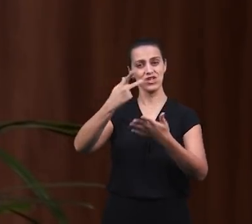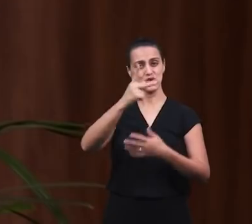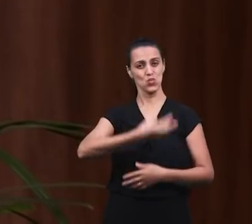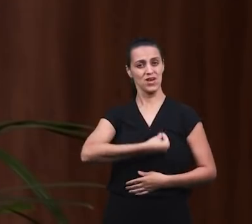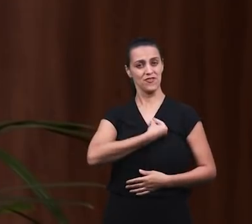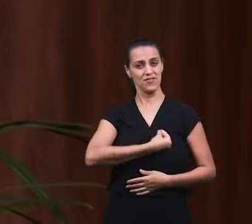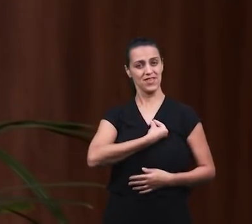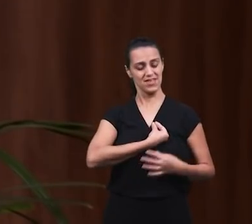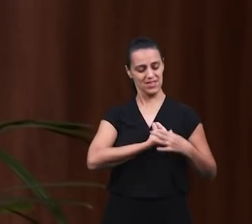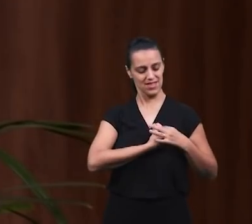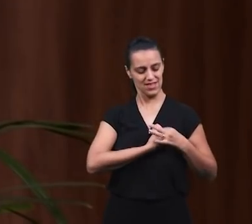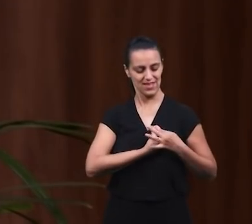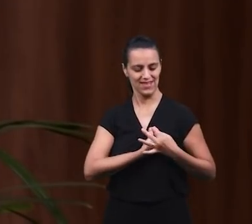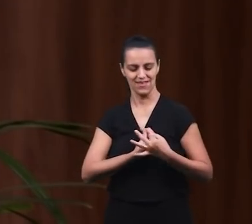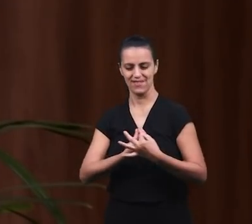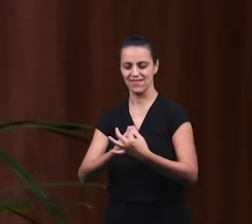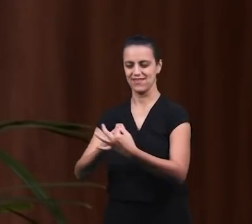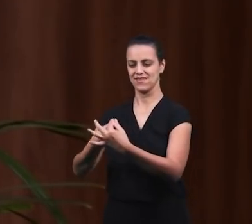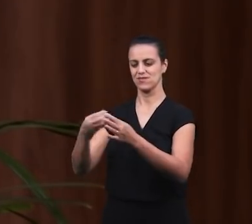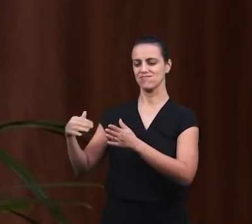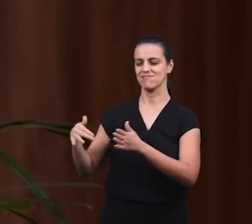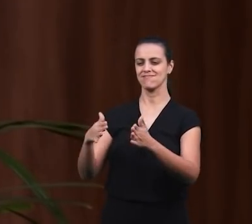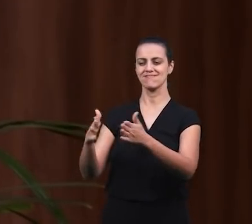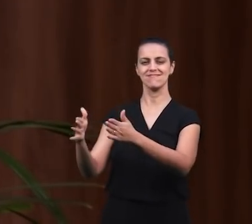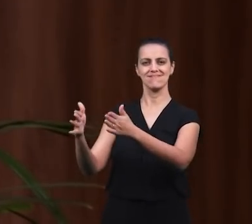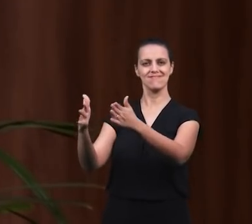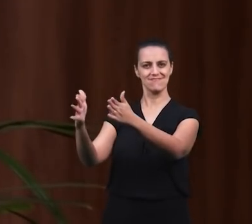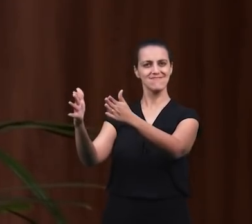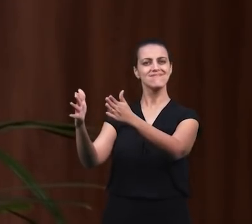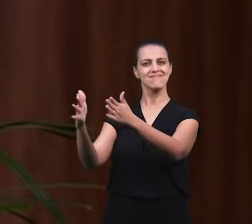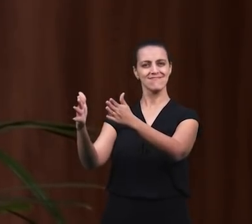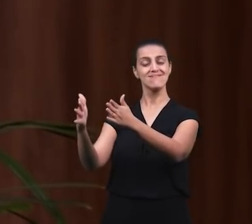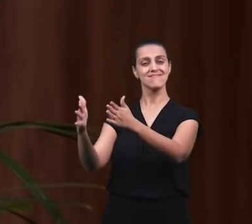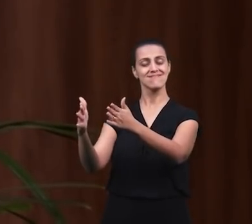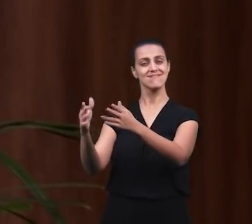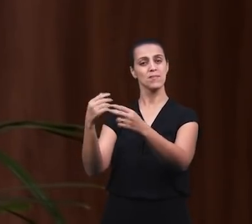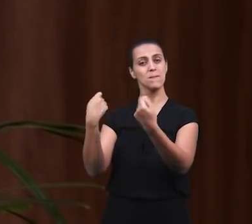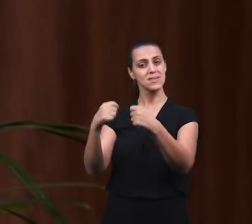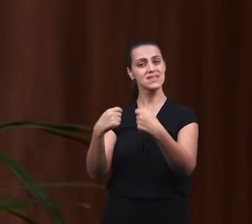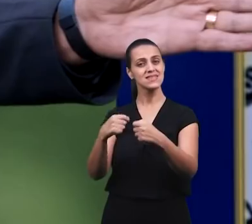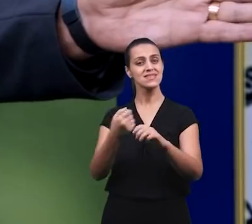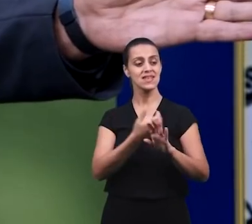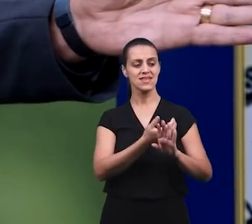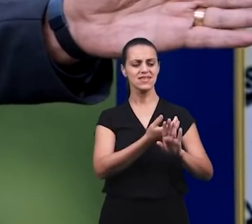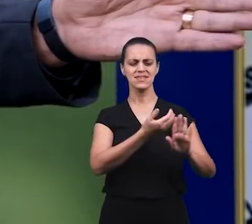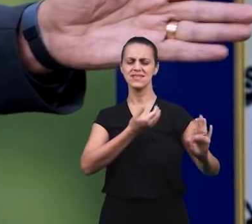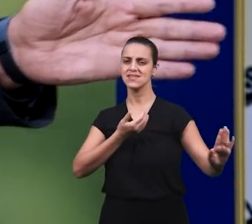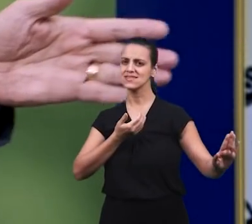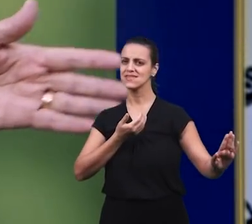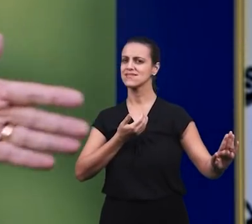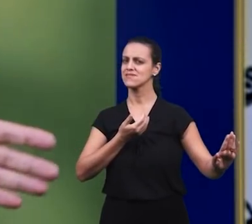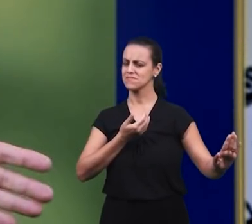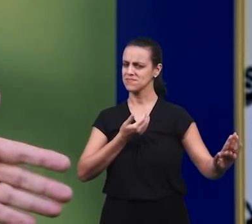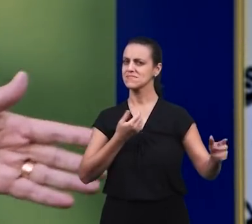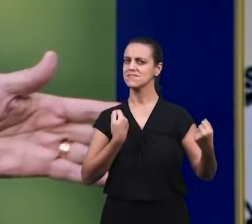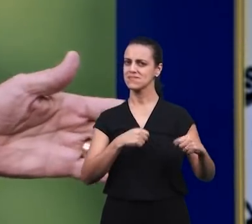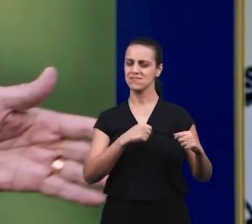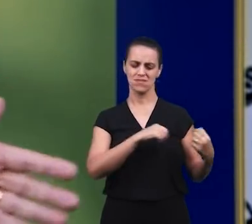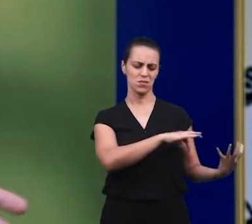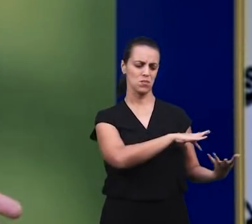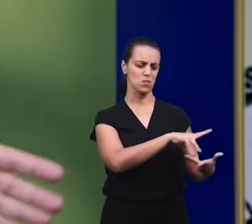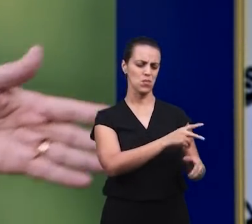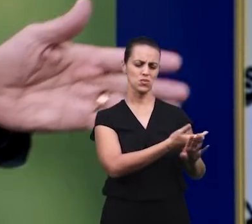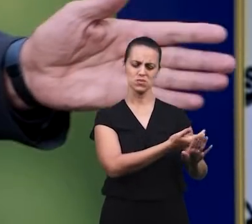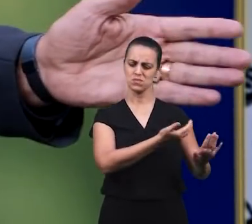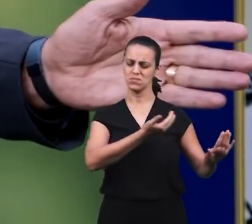é tipificado pelo cajado de Arão. É o processo em santificação. Em santificação. Em santificação é